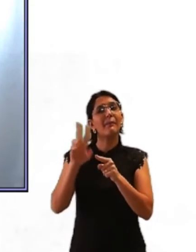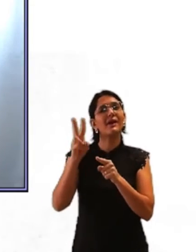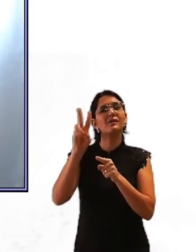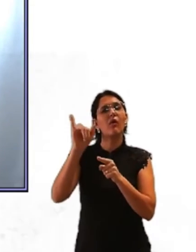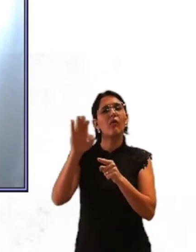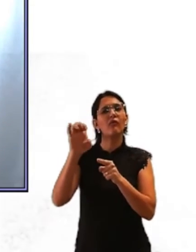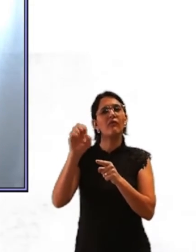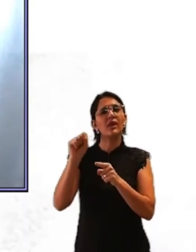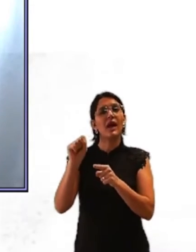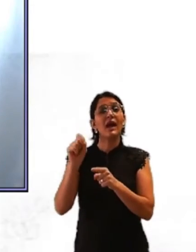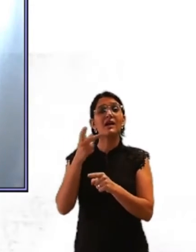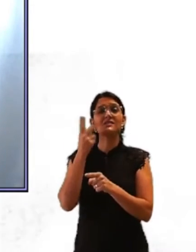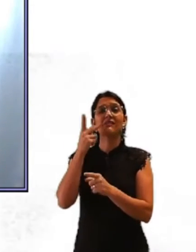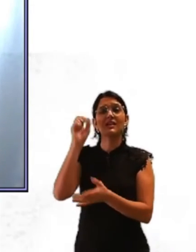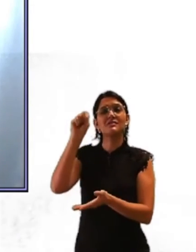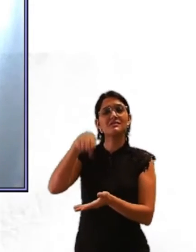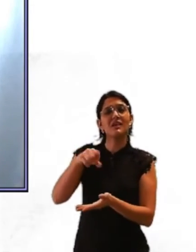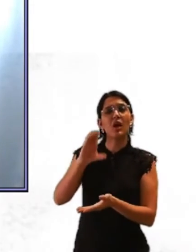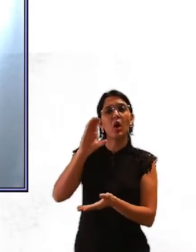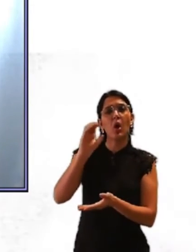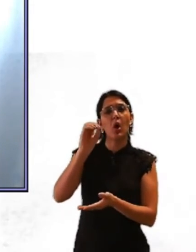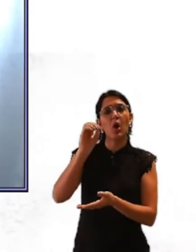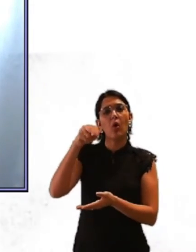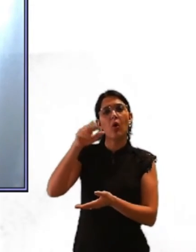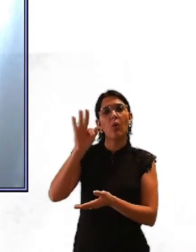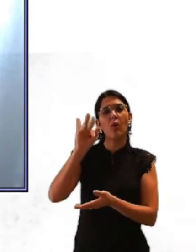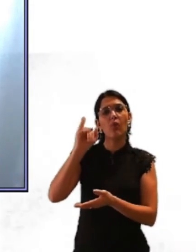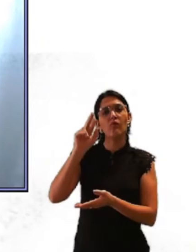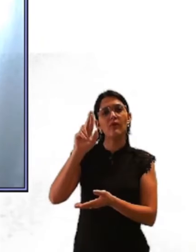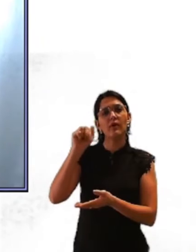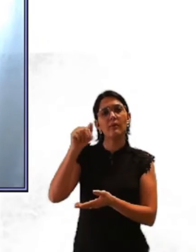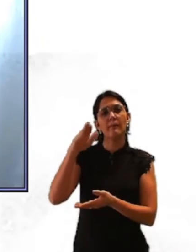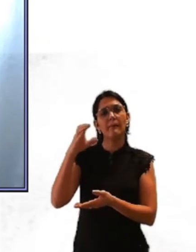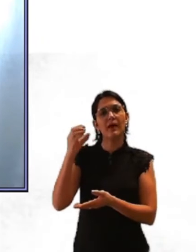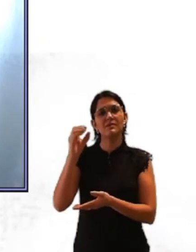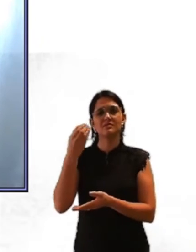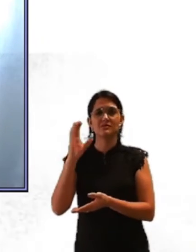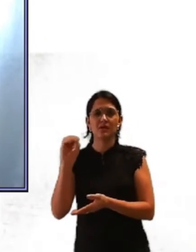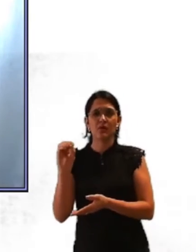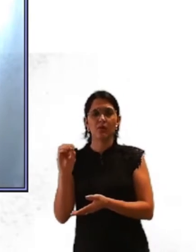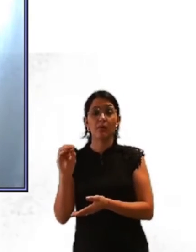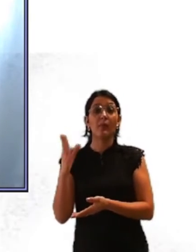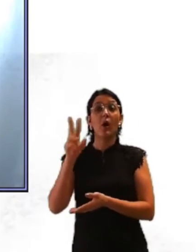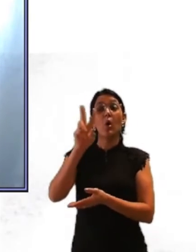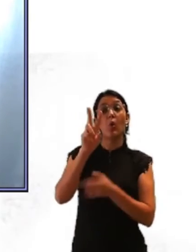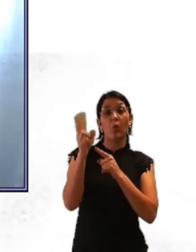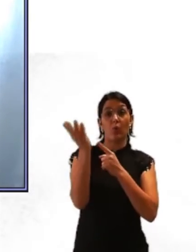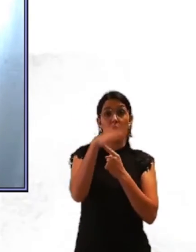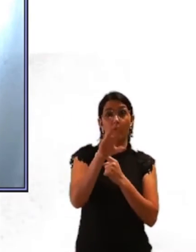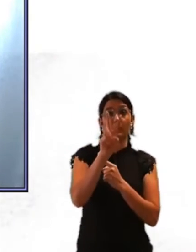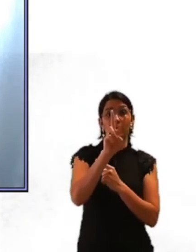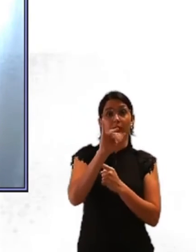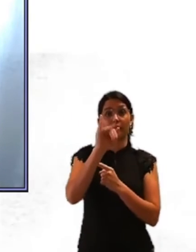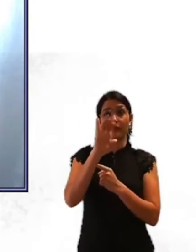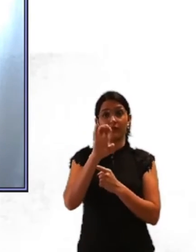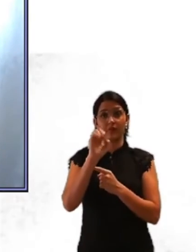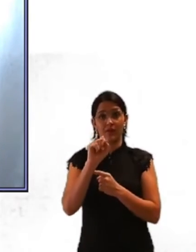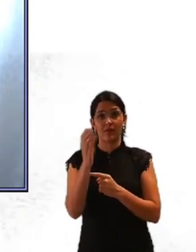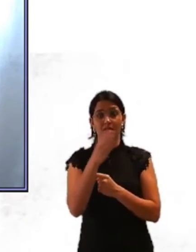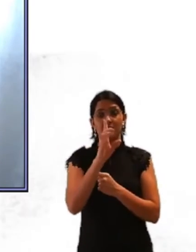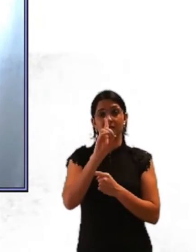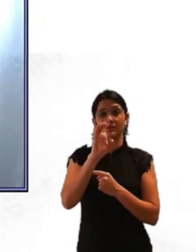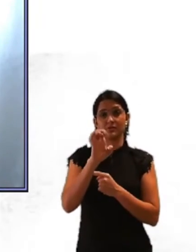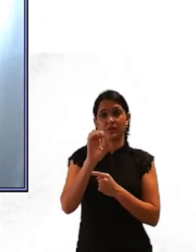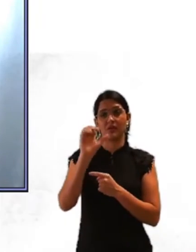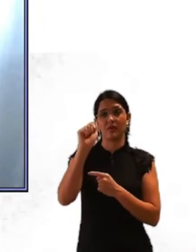viés de ancoragem, ele é tratado como um viés em que, como a própria ideia, o juiz vai se embasar naquilo